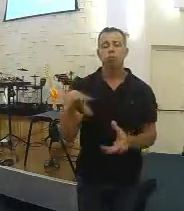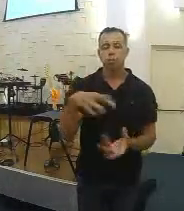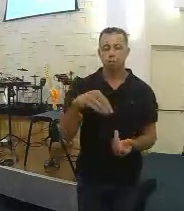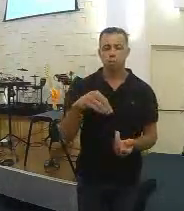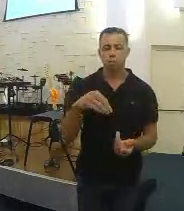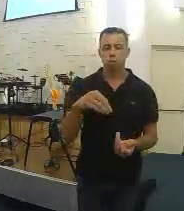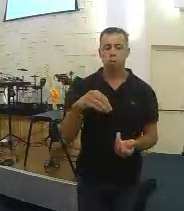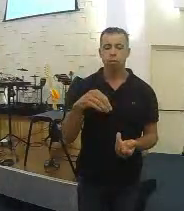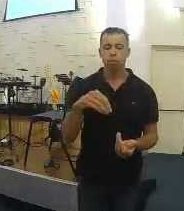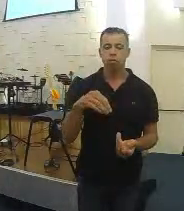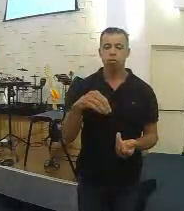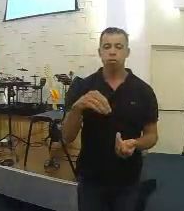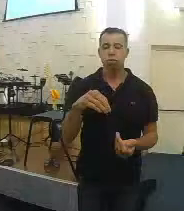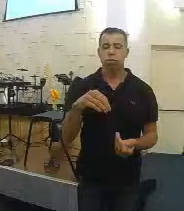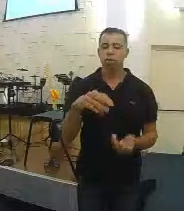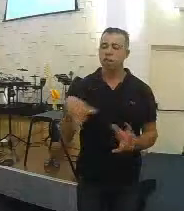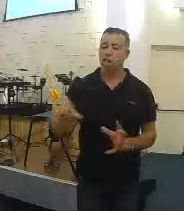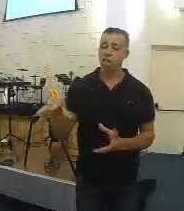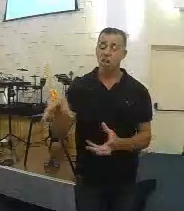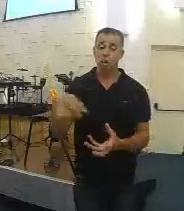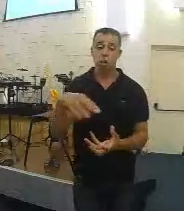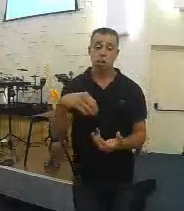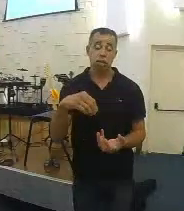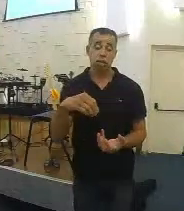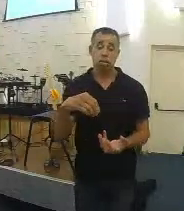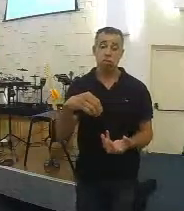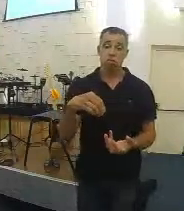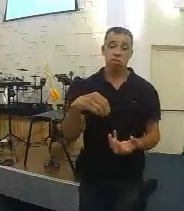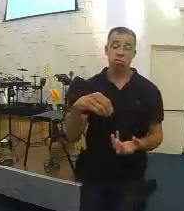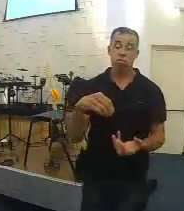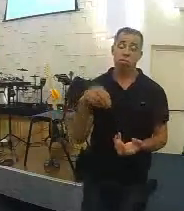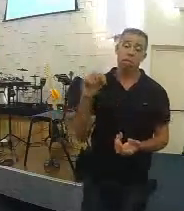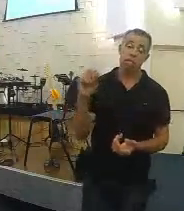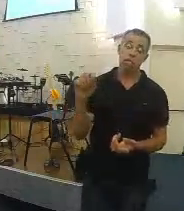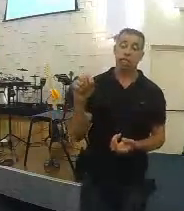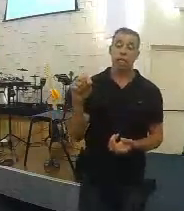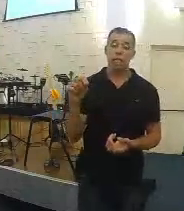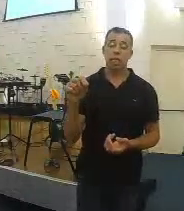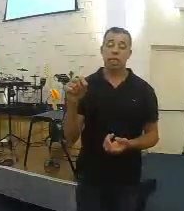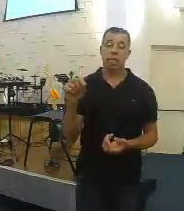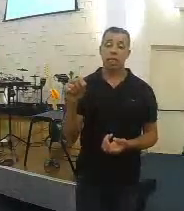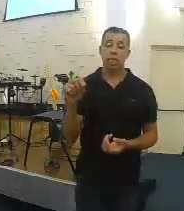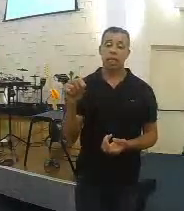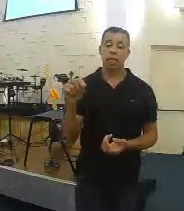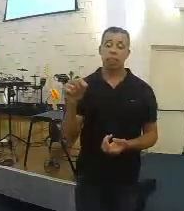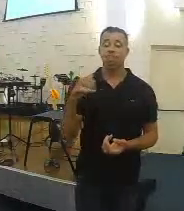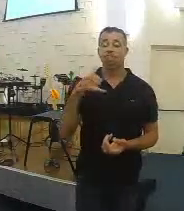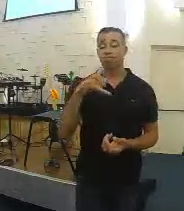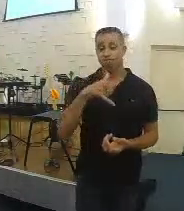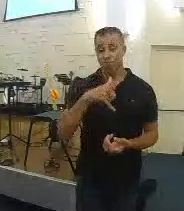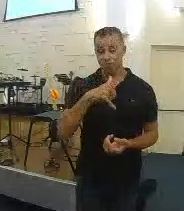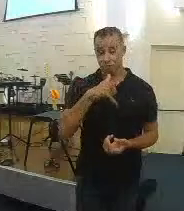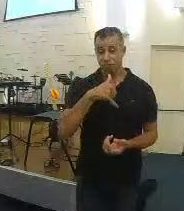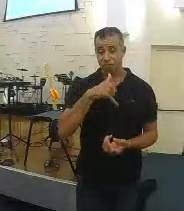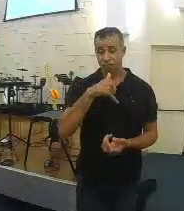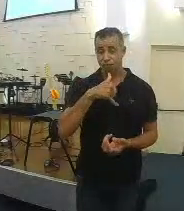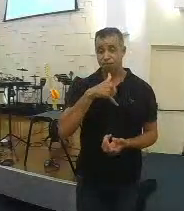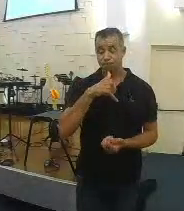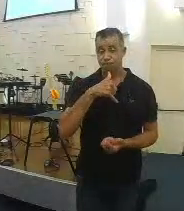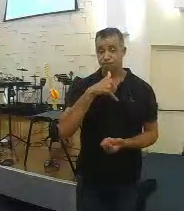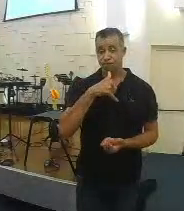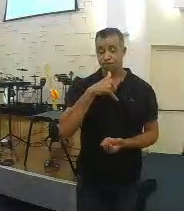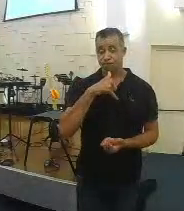É o mundo dos ismos mais entristecedores que poderíamos